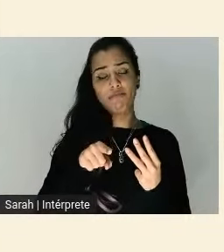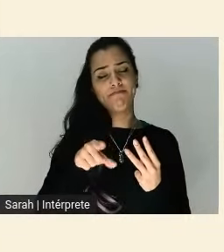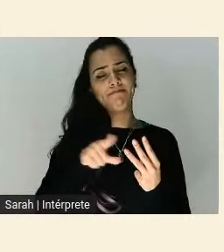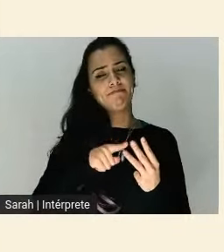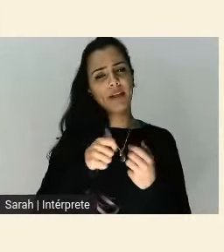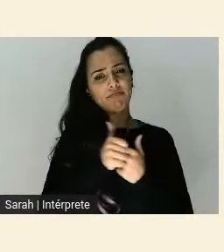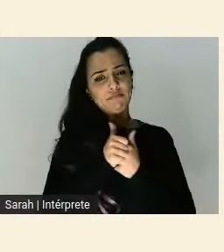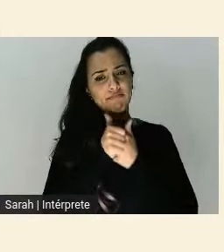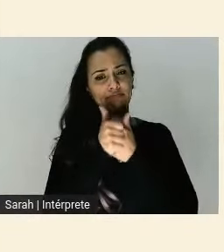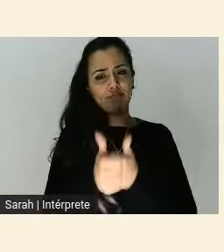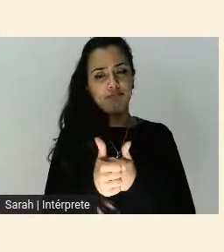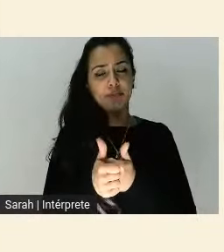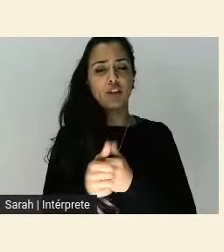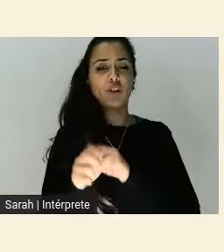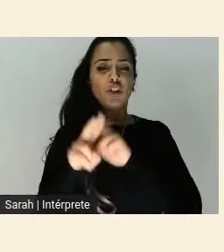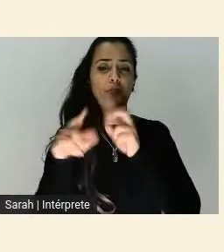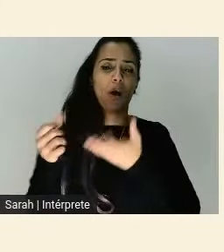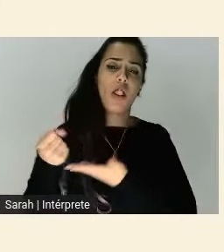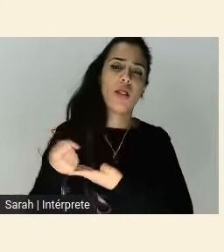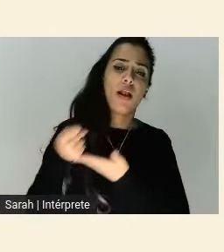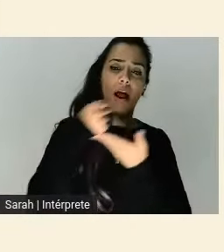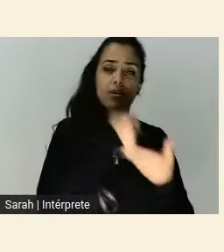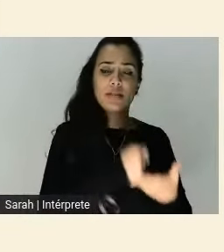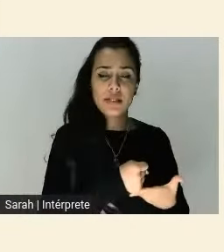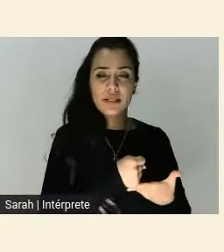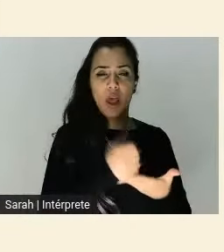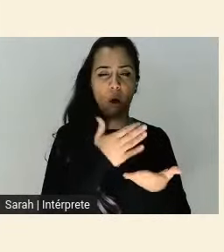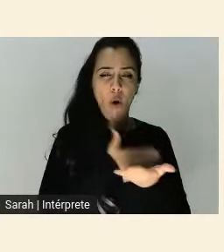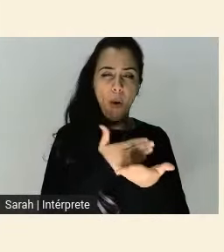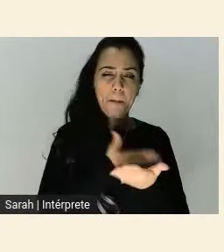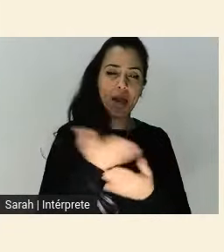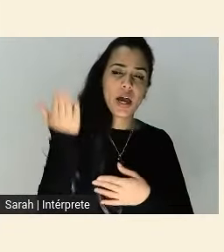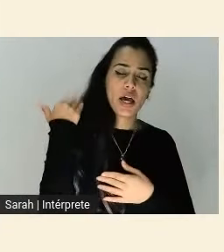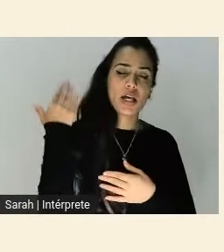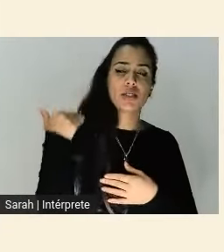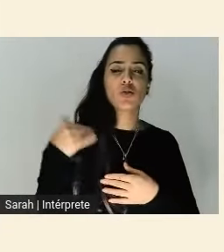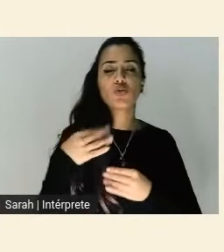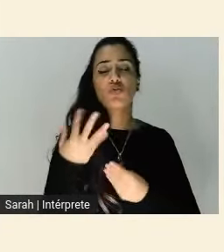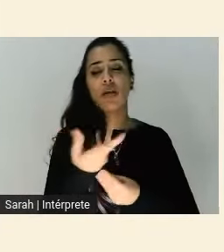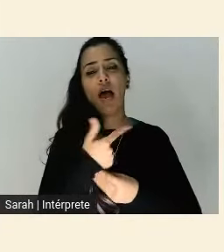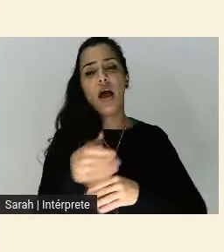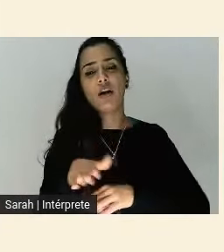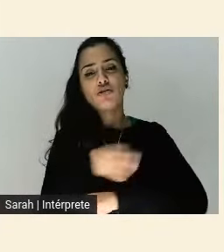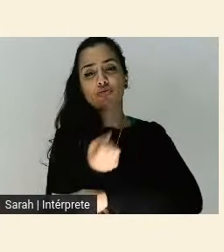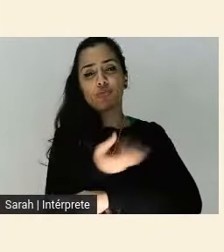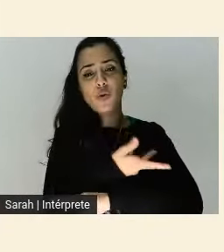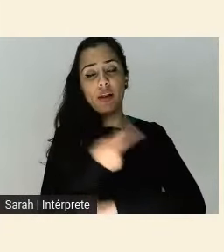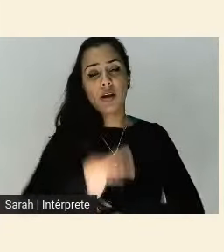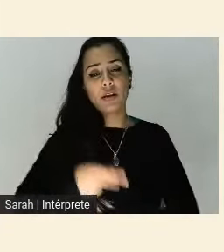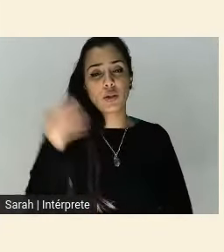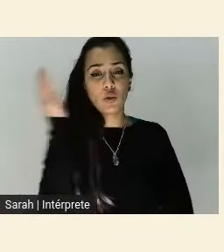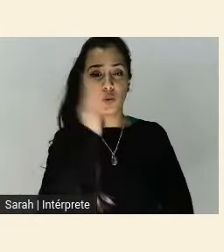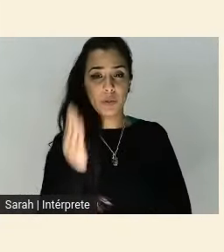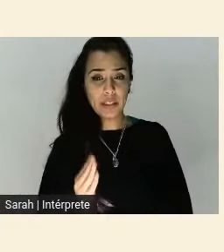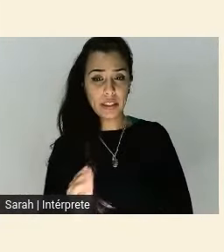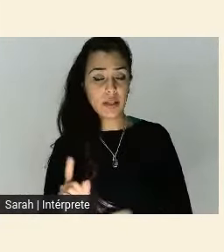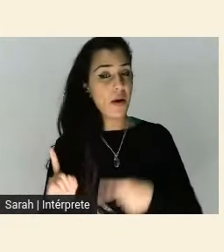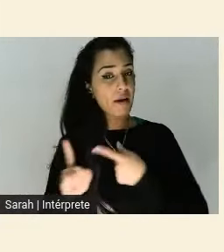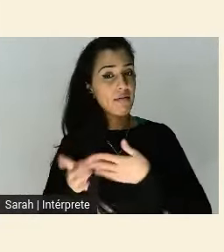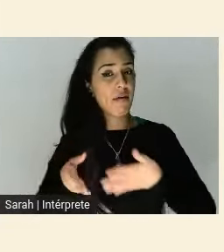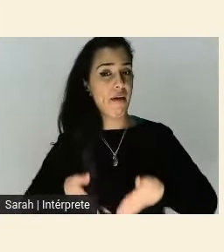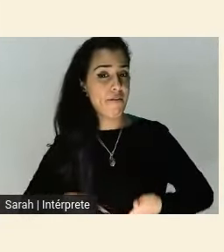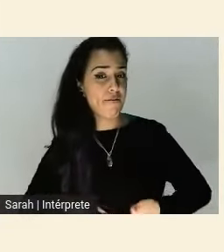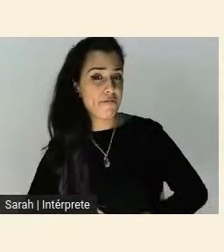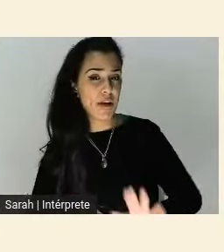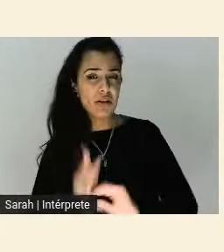em trazer a arte moderna para o Brasil. Né? São filhos, né, de abastados de